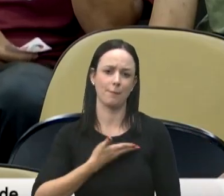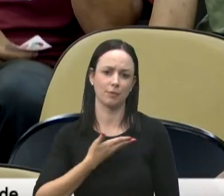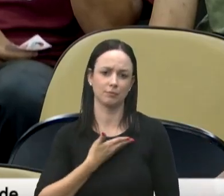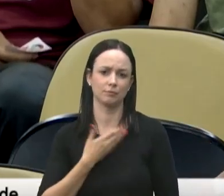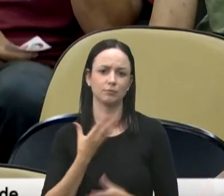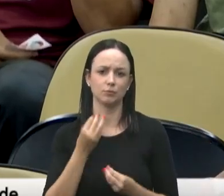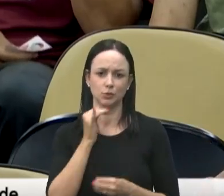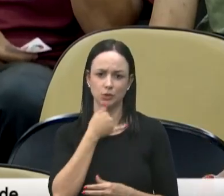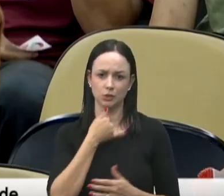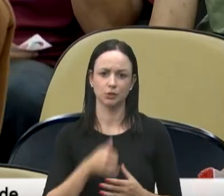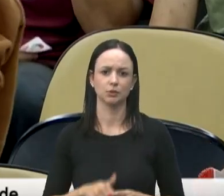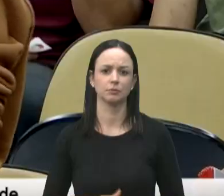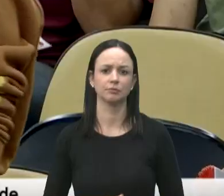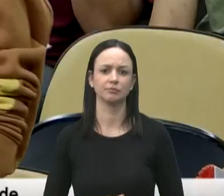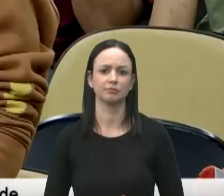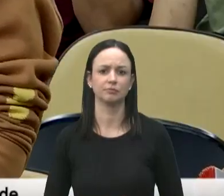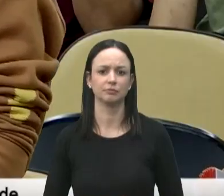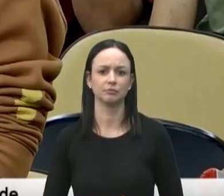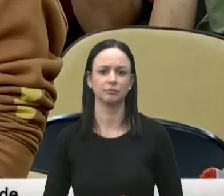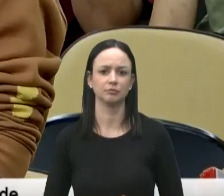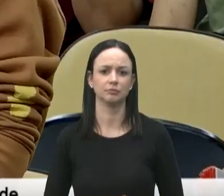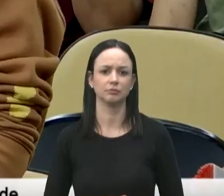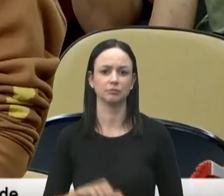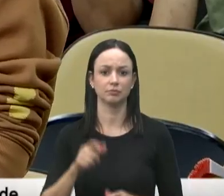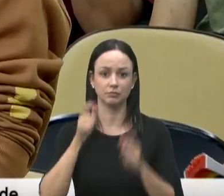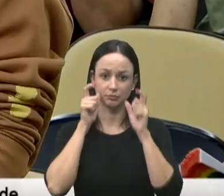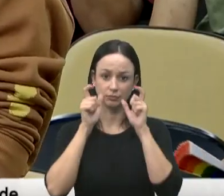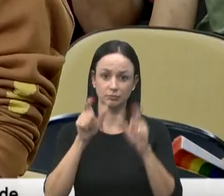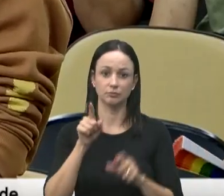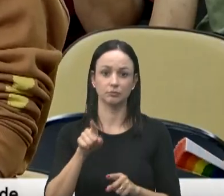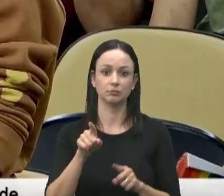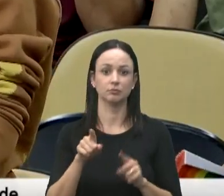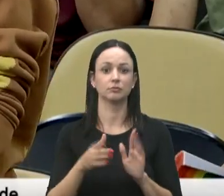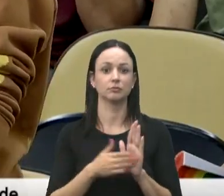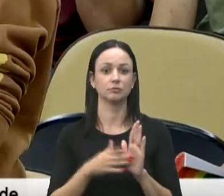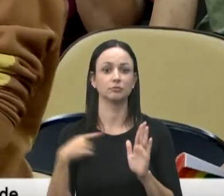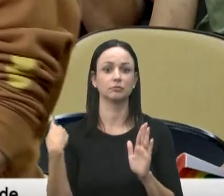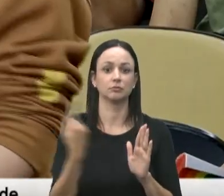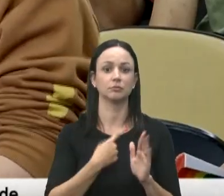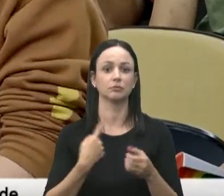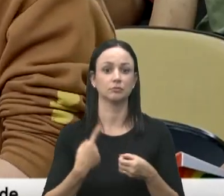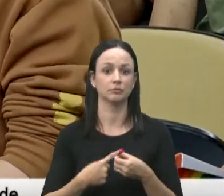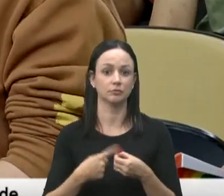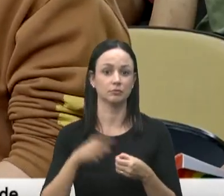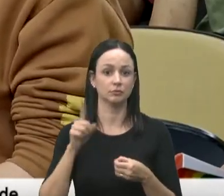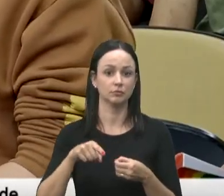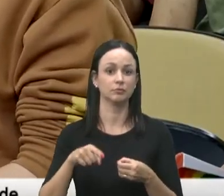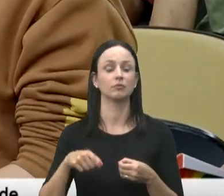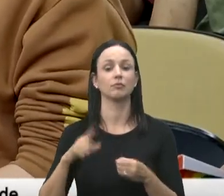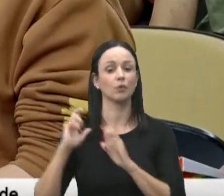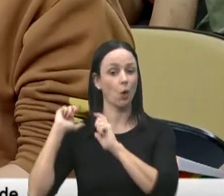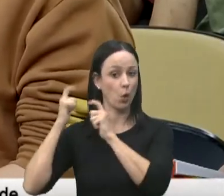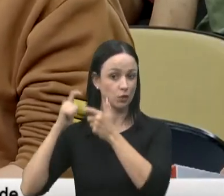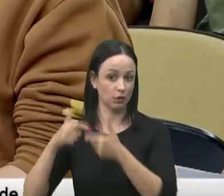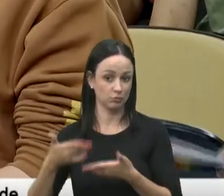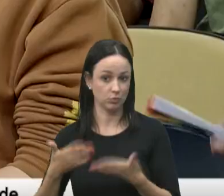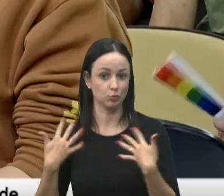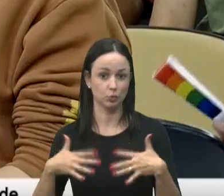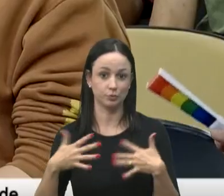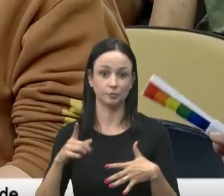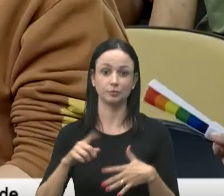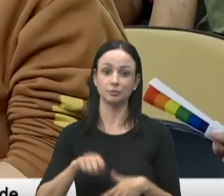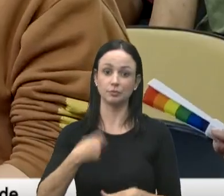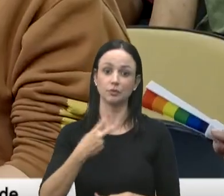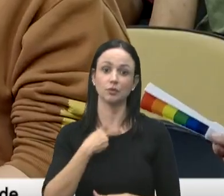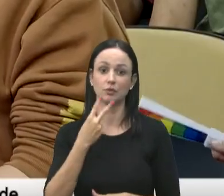bem triste. É interessante vocês trazerem essa pauta para a nossa cidade, que é uma cidade extremamente conservadora, e dar voz